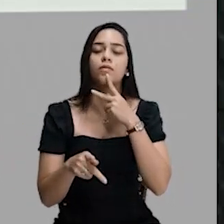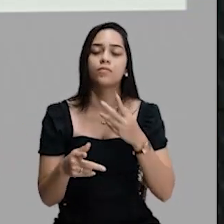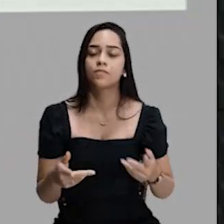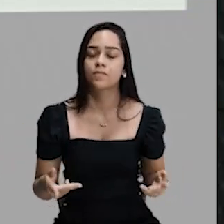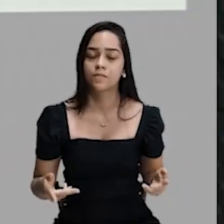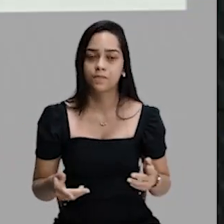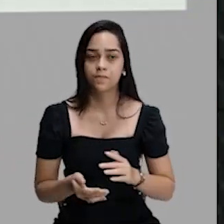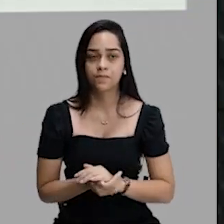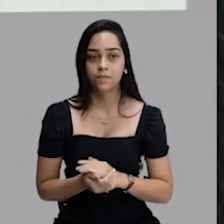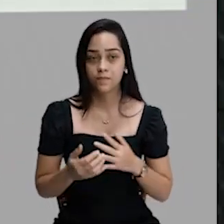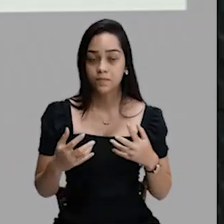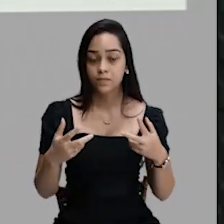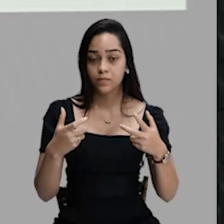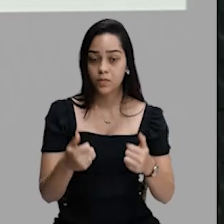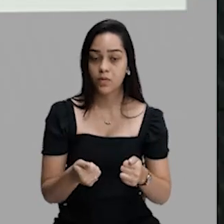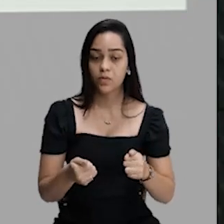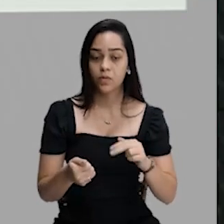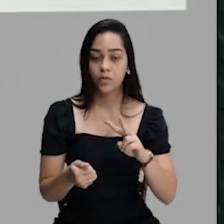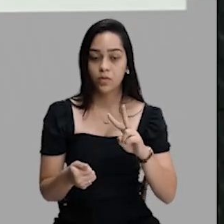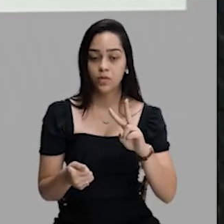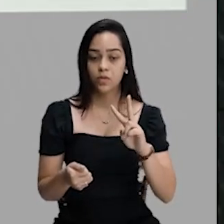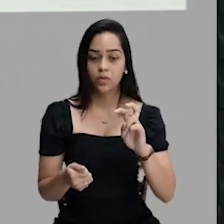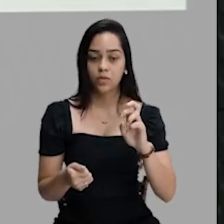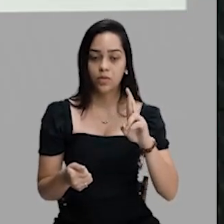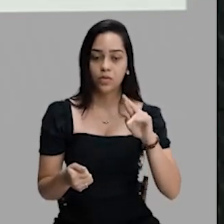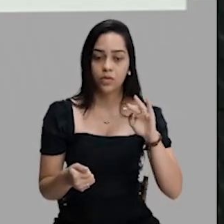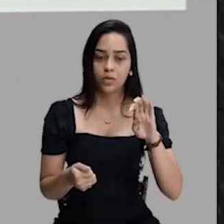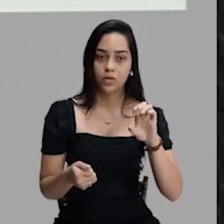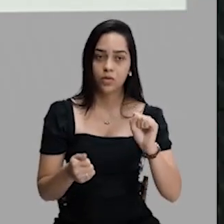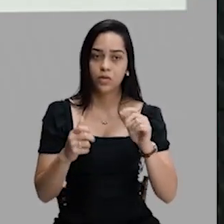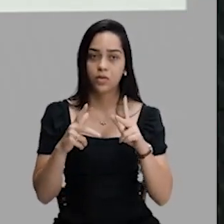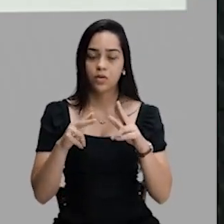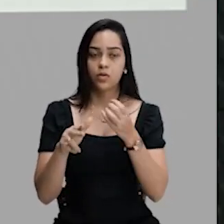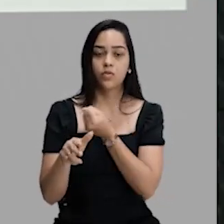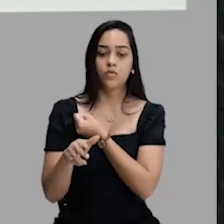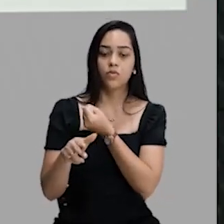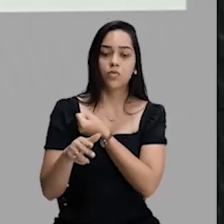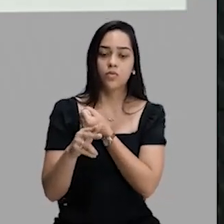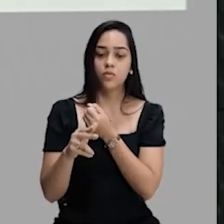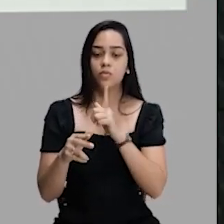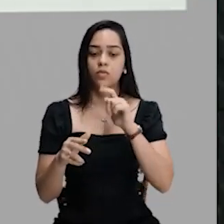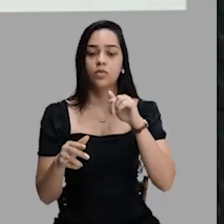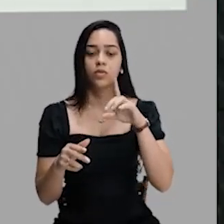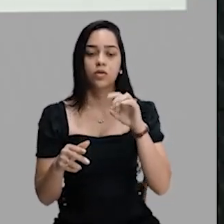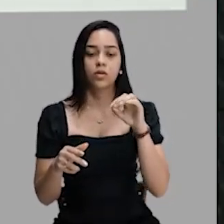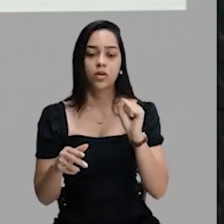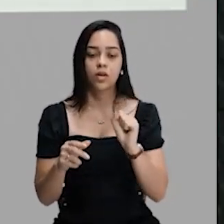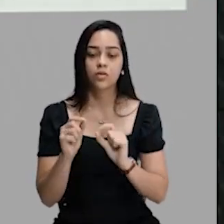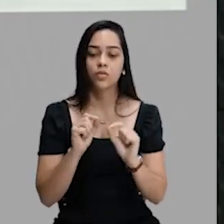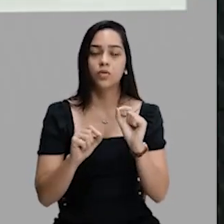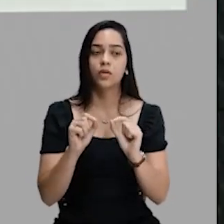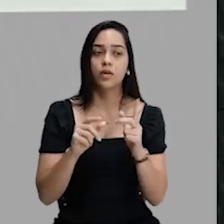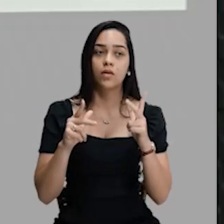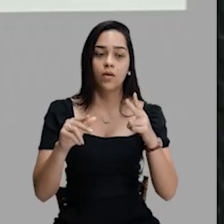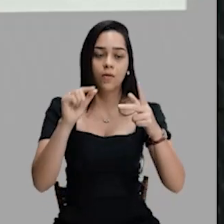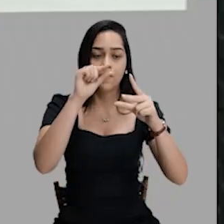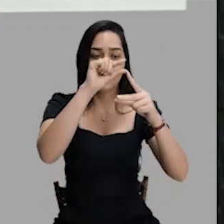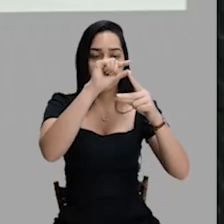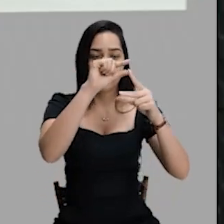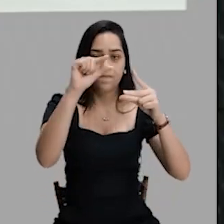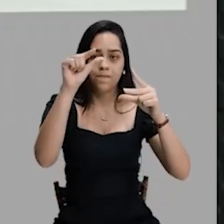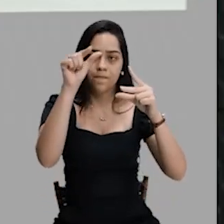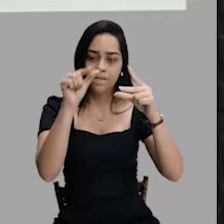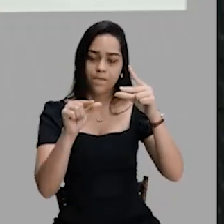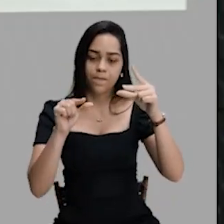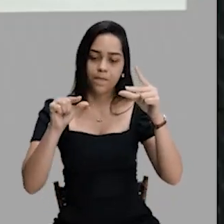Platão? Todos os vértices sendo a extremidade do mesmo número de lados. Quer dizer, a mesma quantidade de arestas